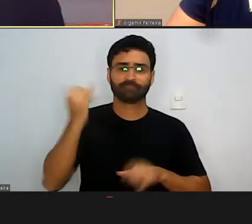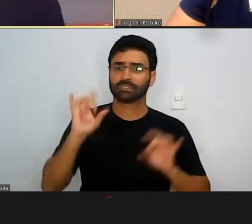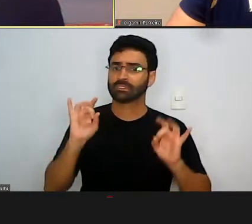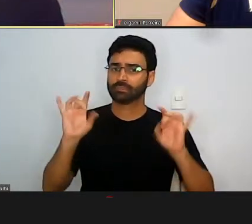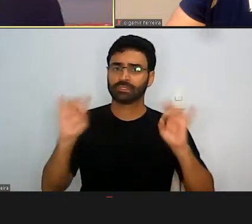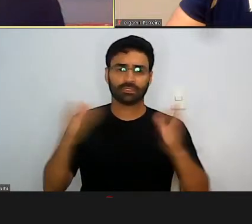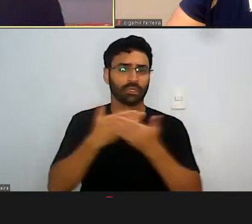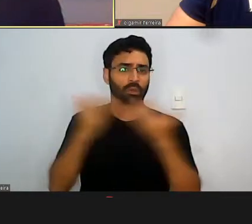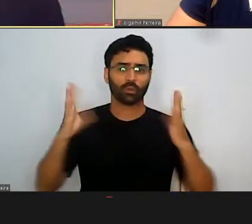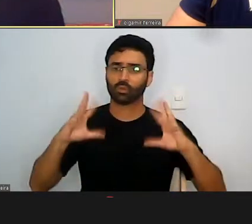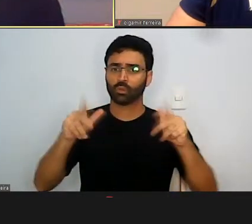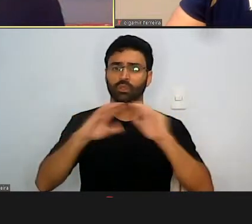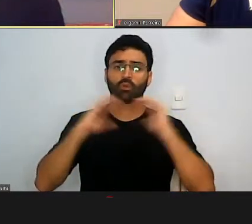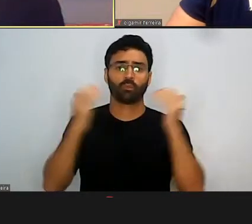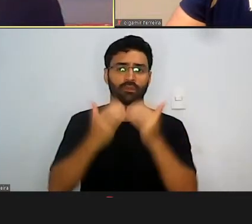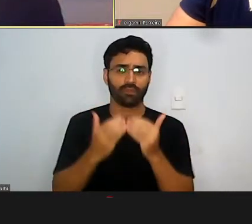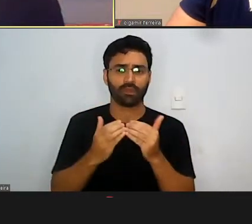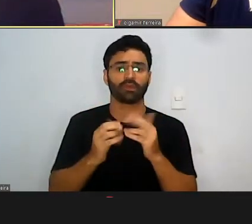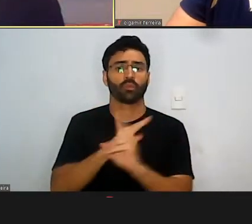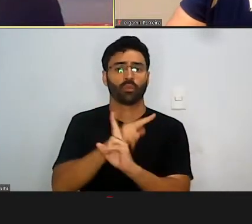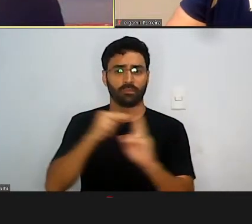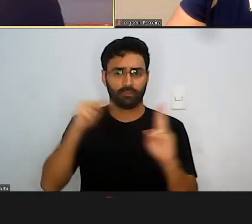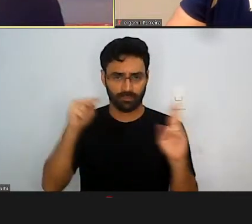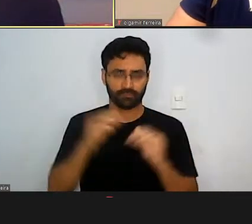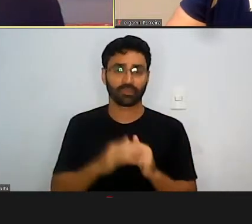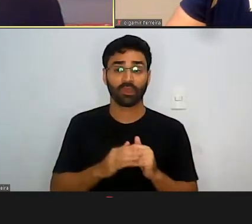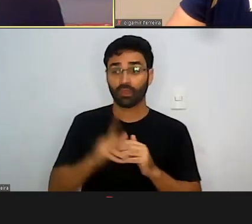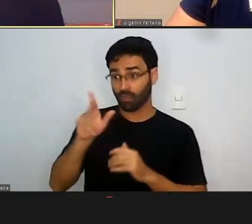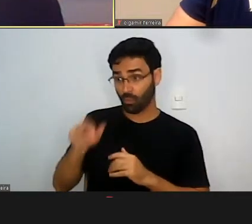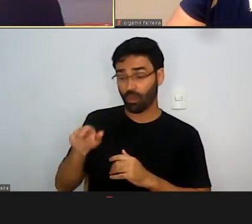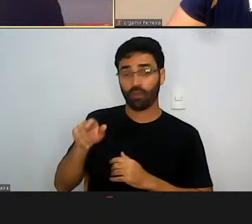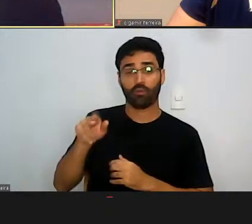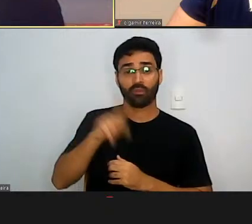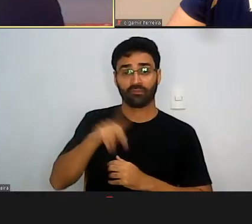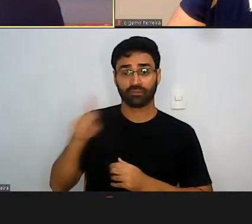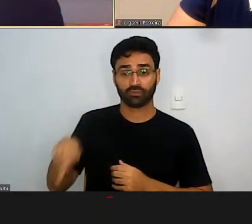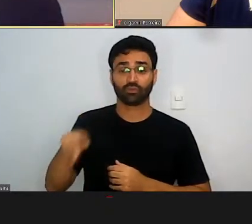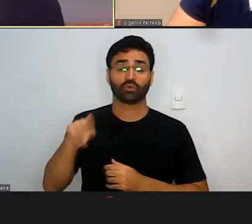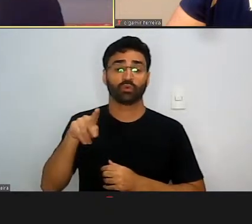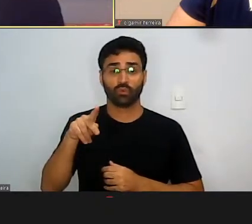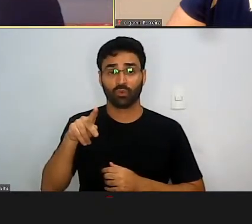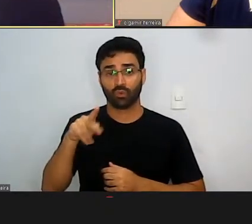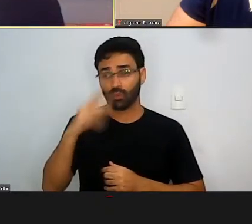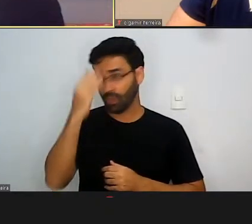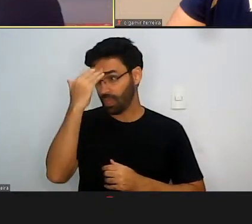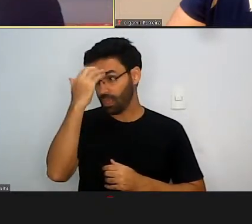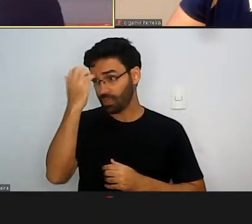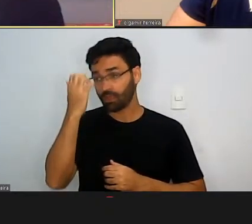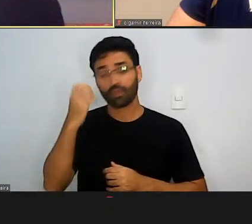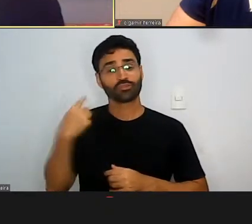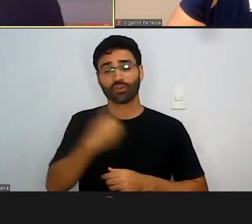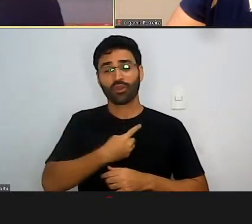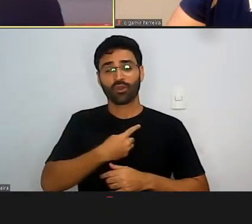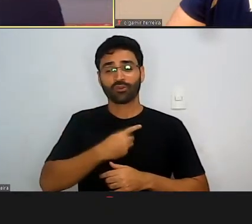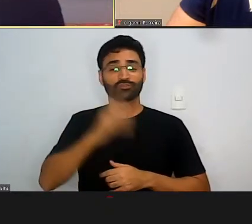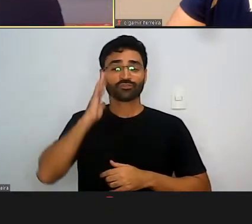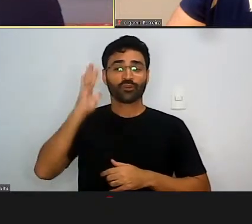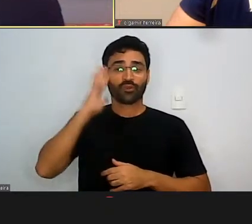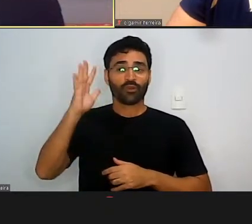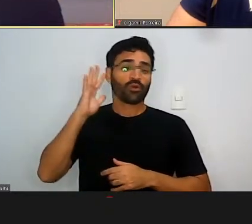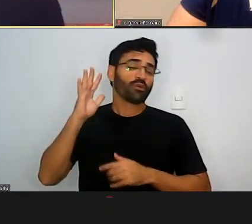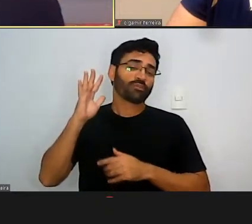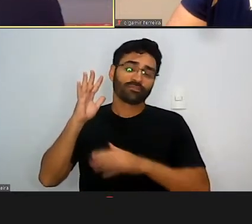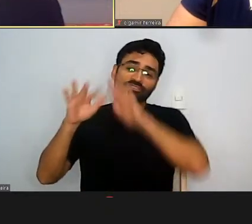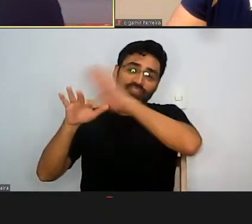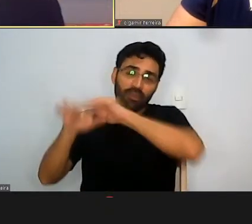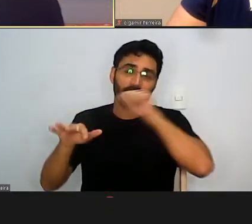UNB, porque, como disse o professor Henrique, nós estamos realizando um sonho antigo de homenagear o professor Noam Chomsky,